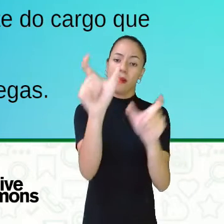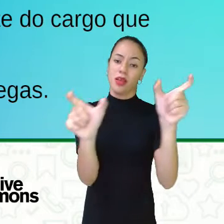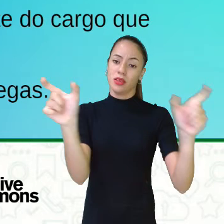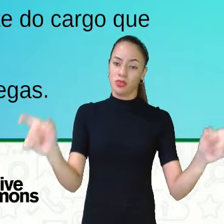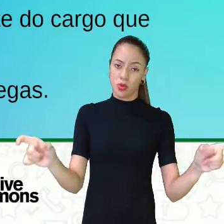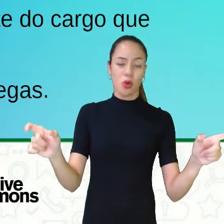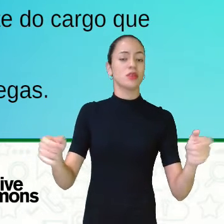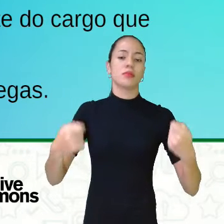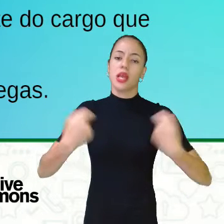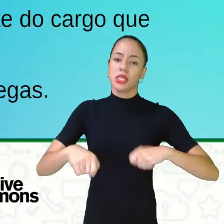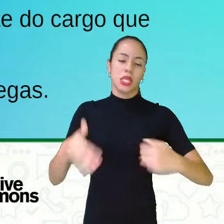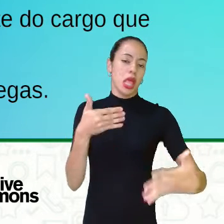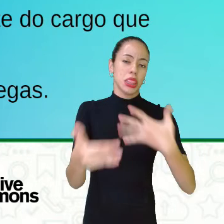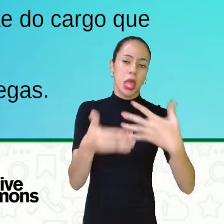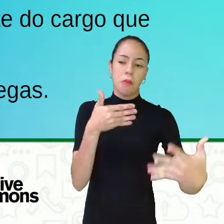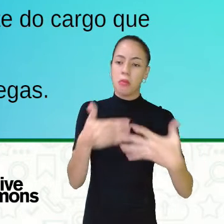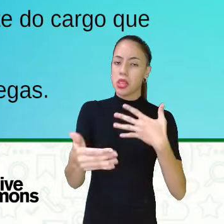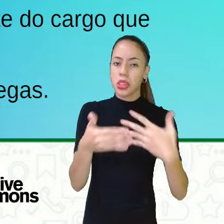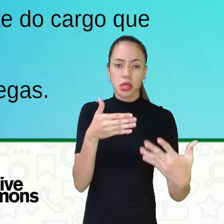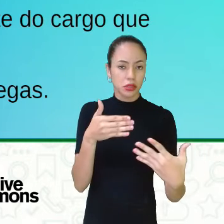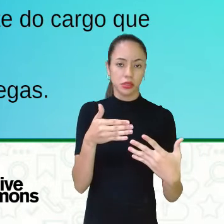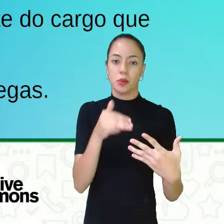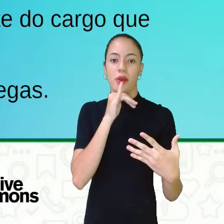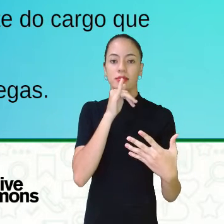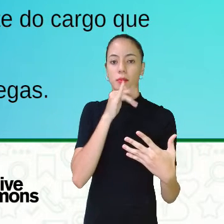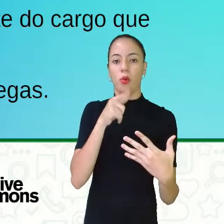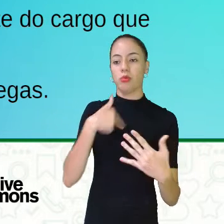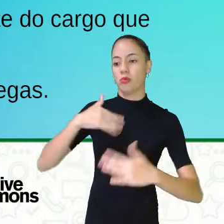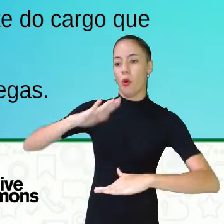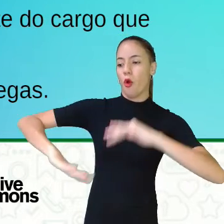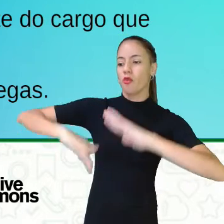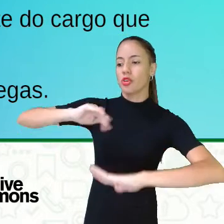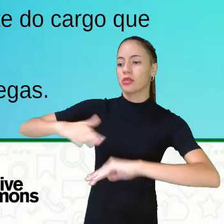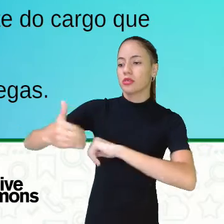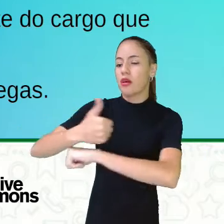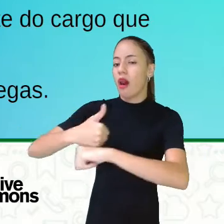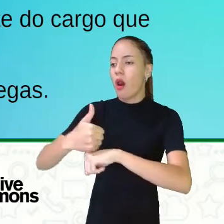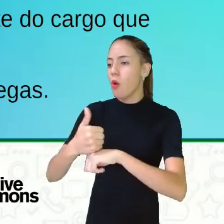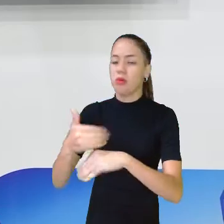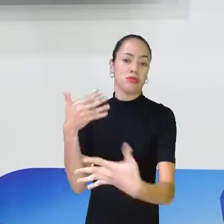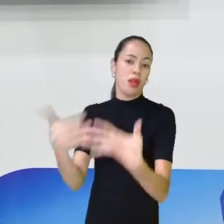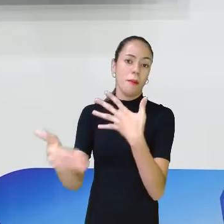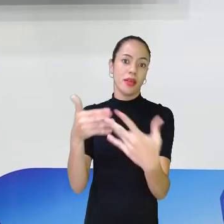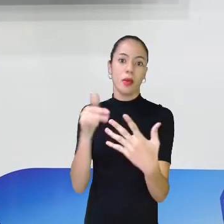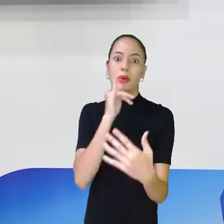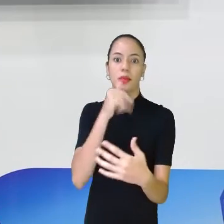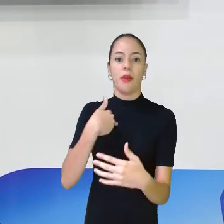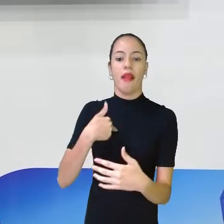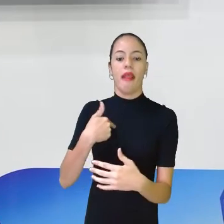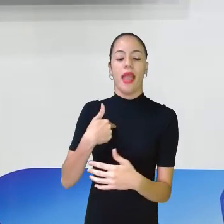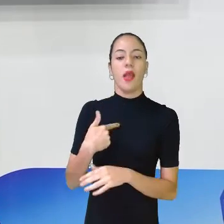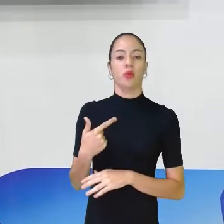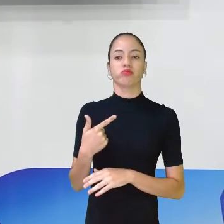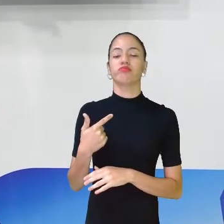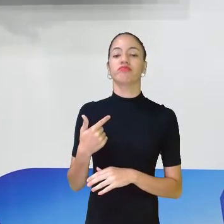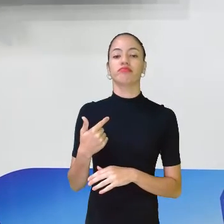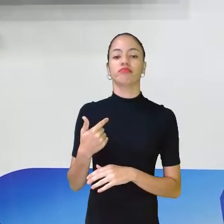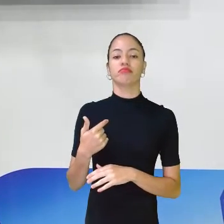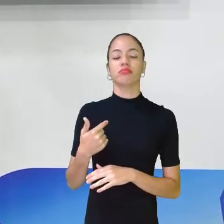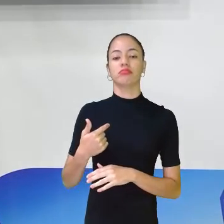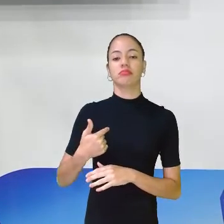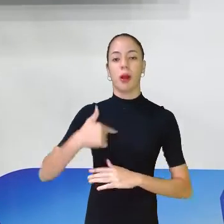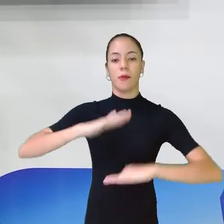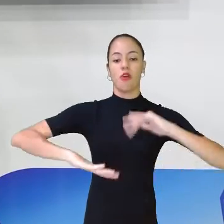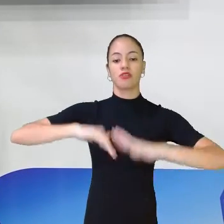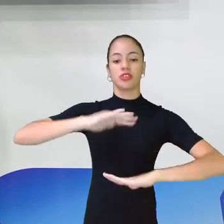os colegas, independentemente do cargo que ocupam, né? Não é porque você assumir um cargo superior, aí vai começar andando,